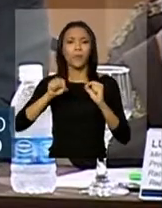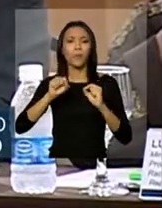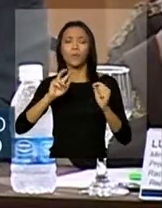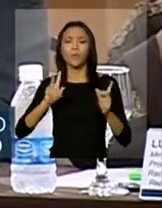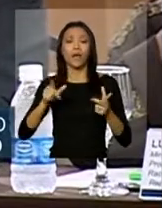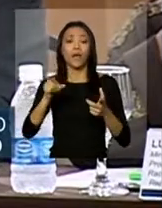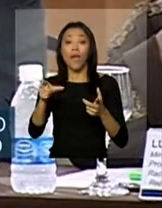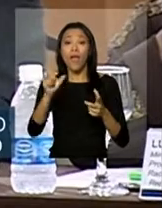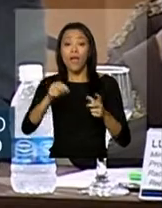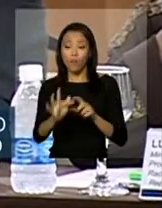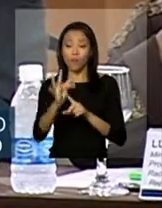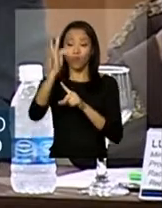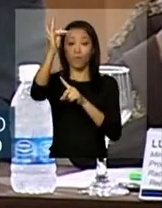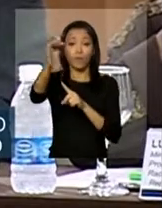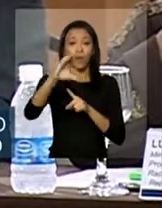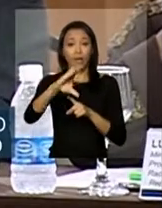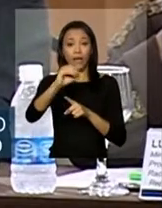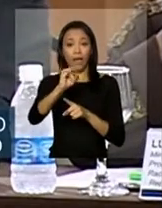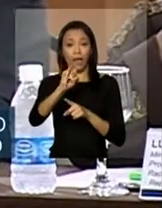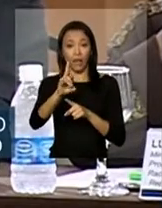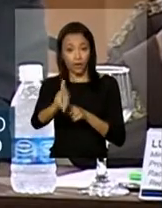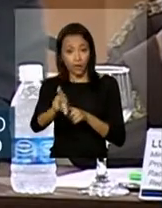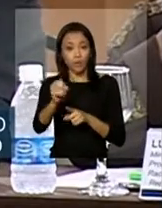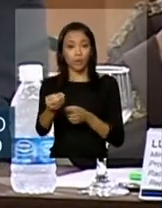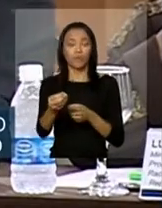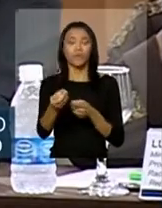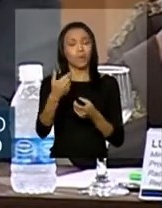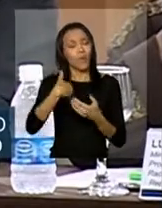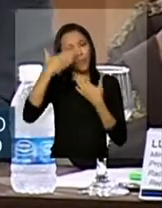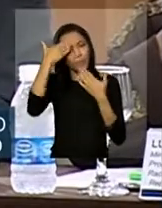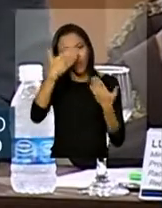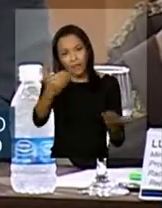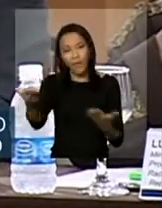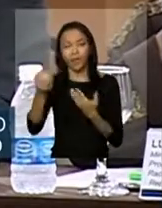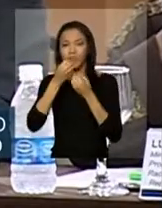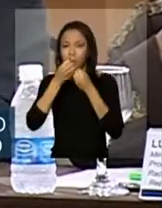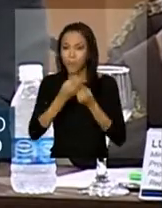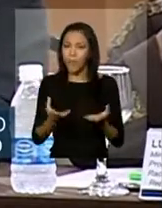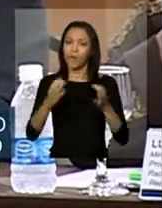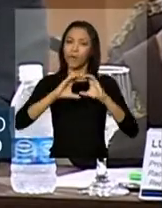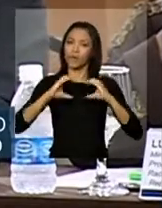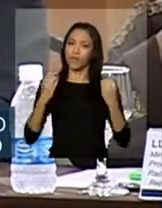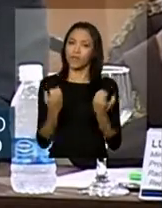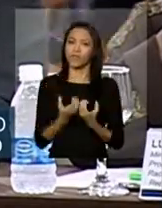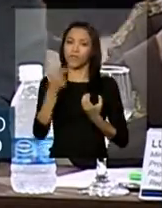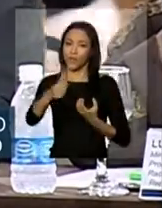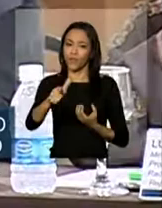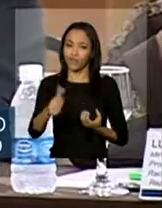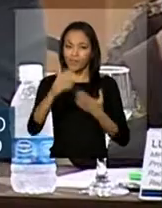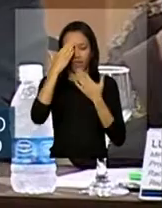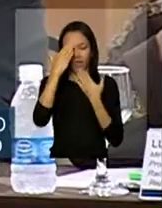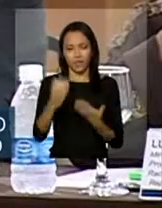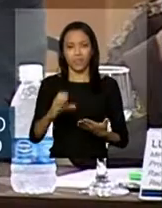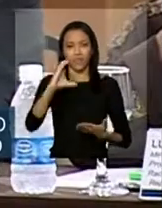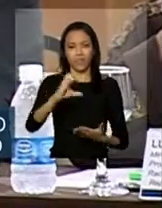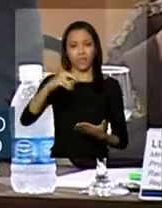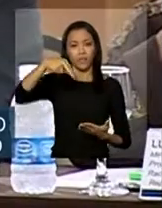plataforma de Cairo, esse futuro. Então, muito obrigado, boa conferência, agradecer de novo a CNPD,